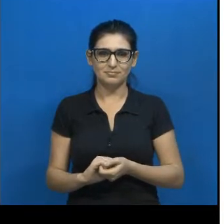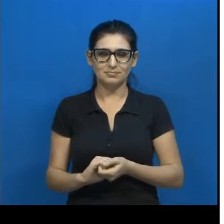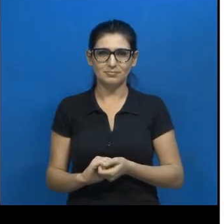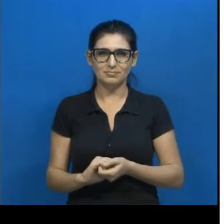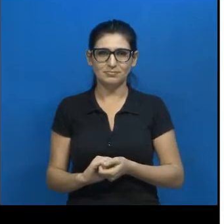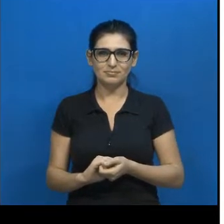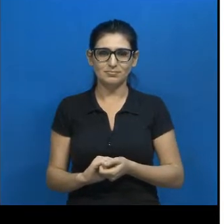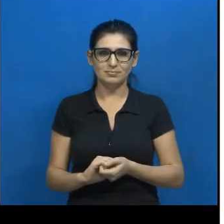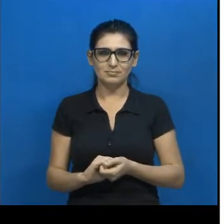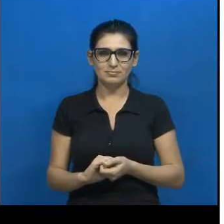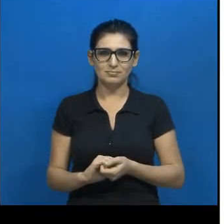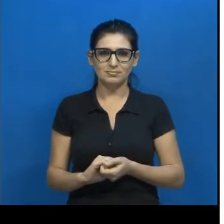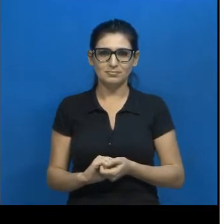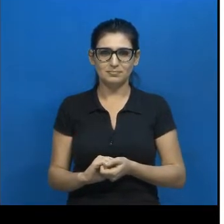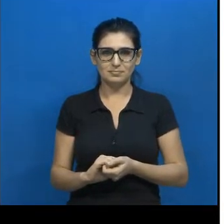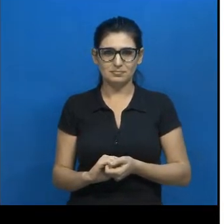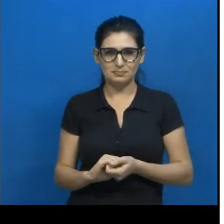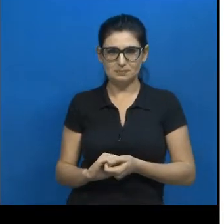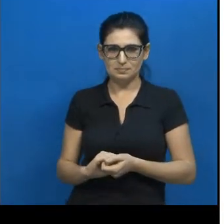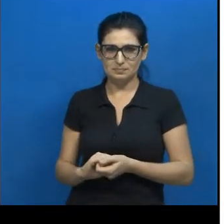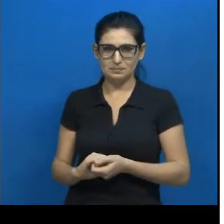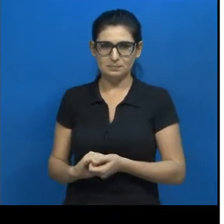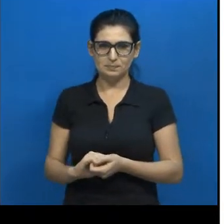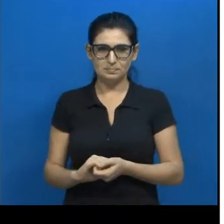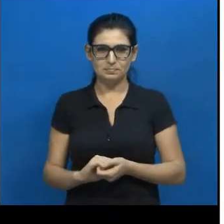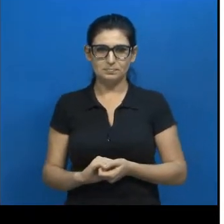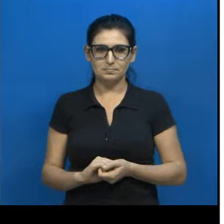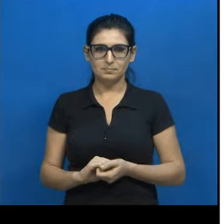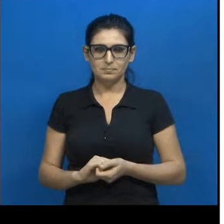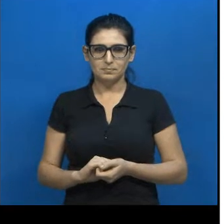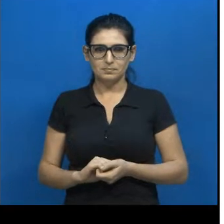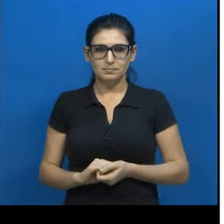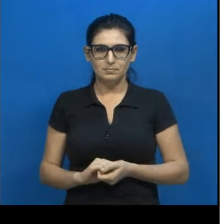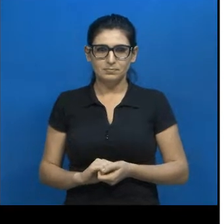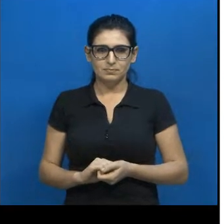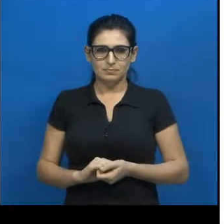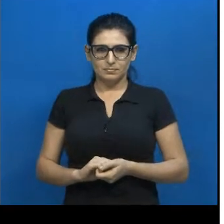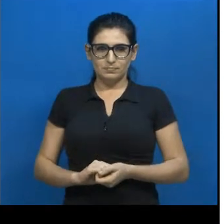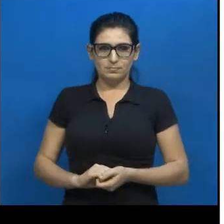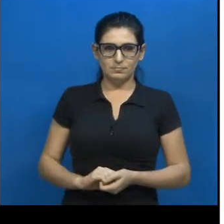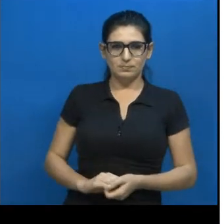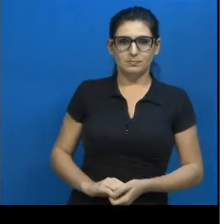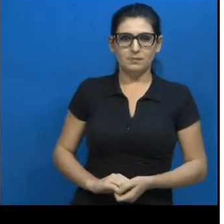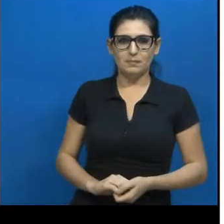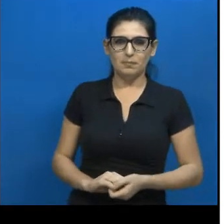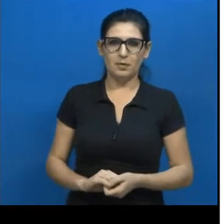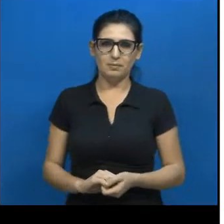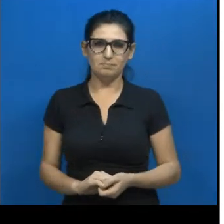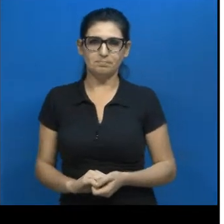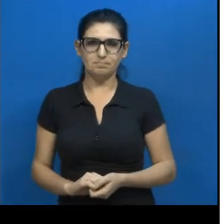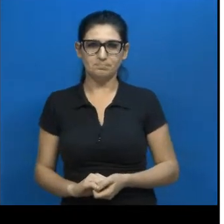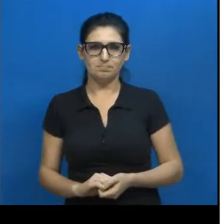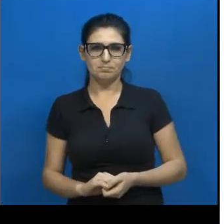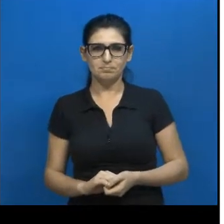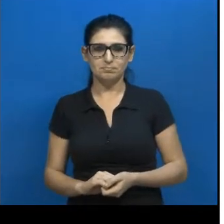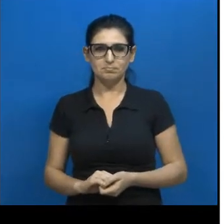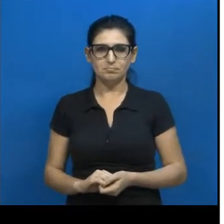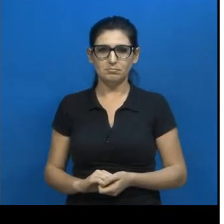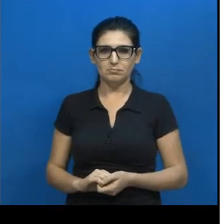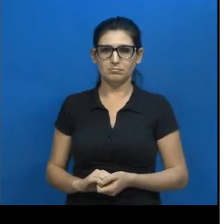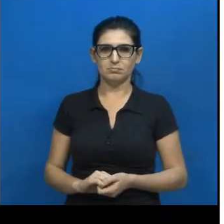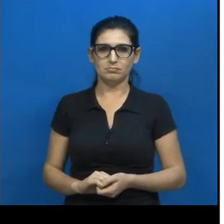Eu queria fazer uma reflexão com isso e também como parte de uma discussão que nós estamos fazendo,